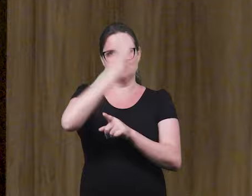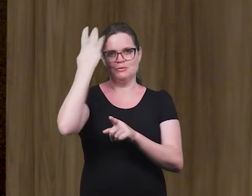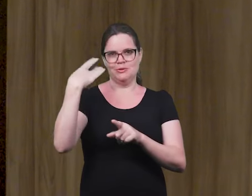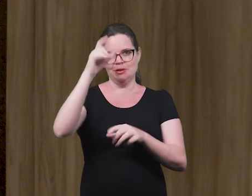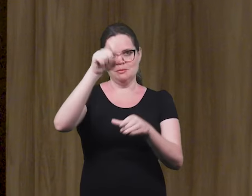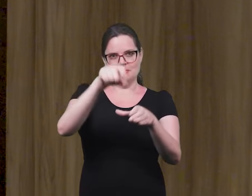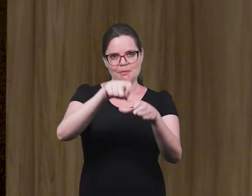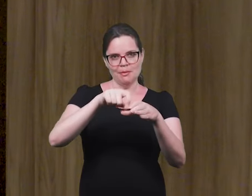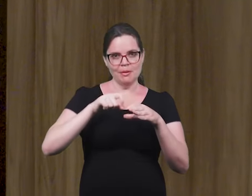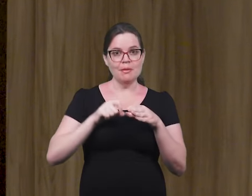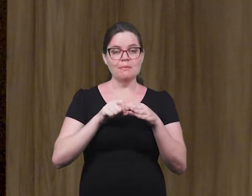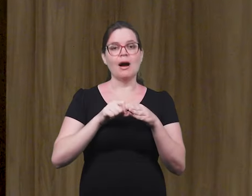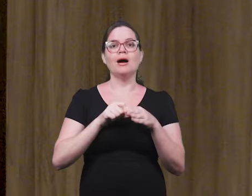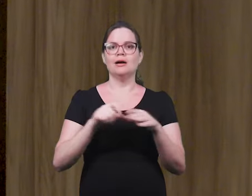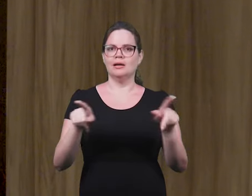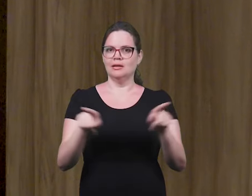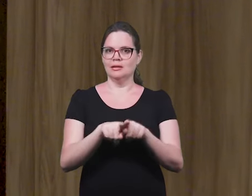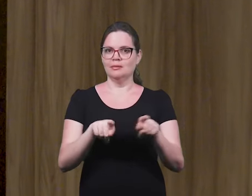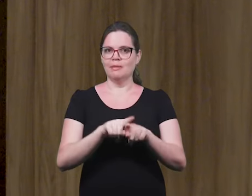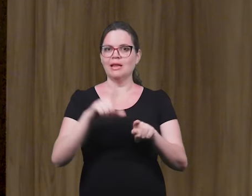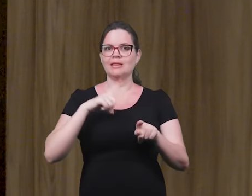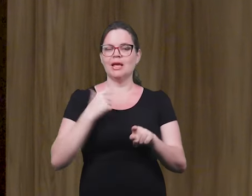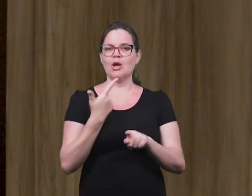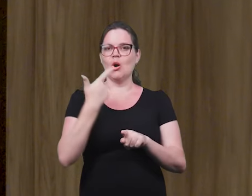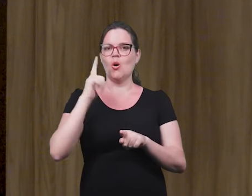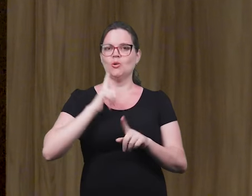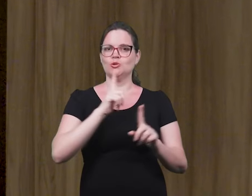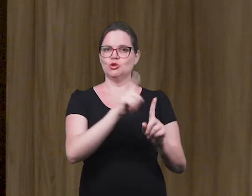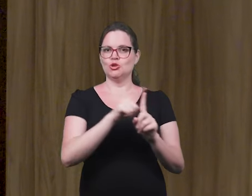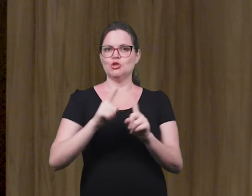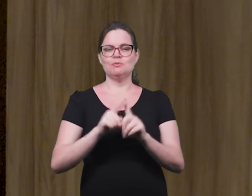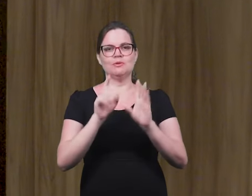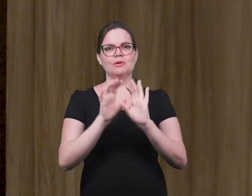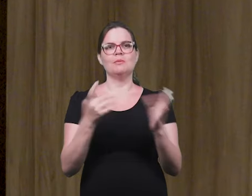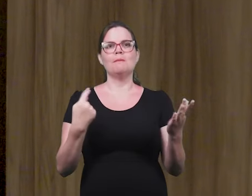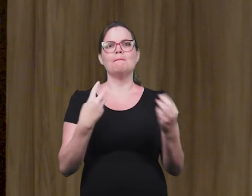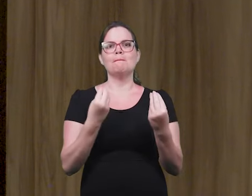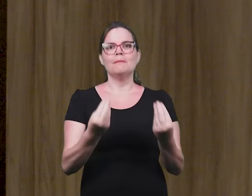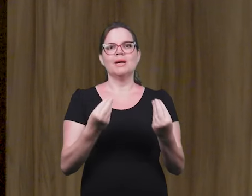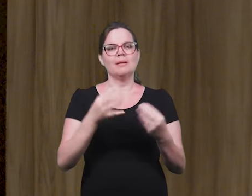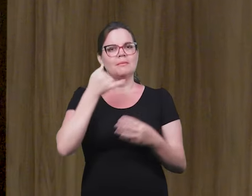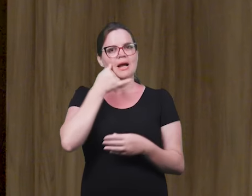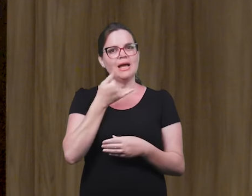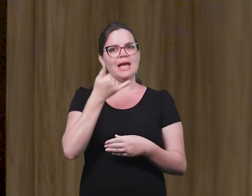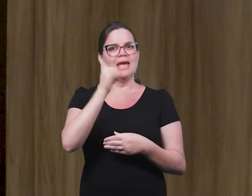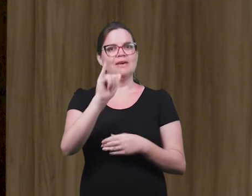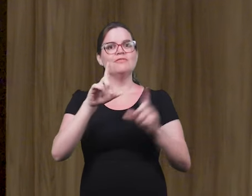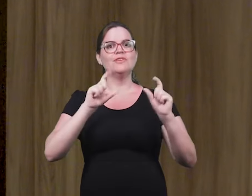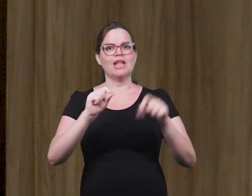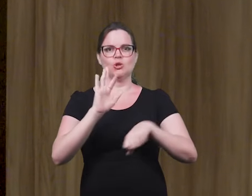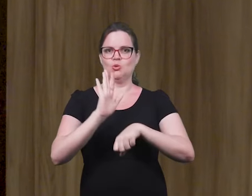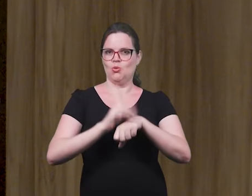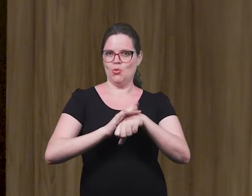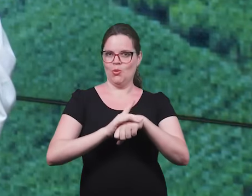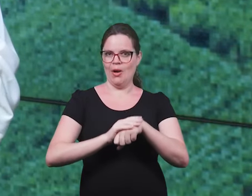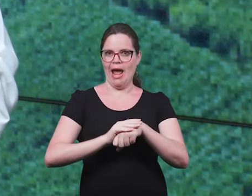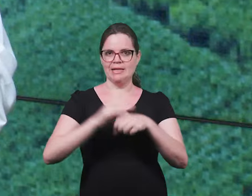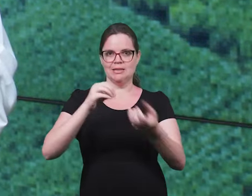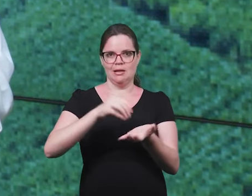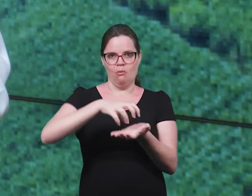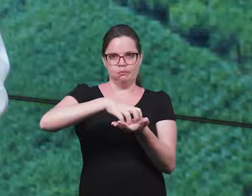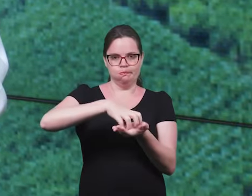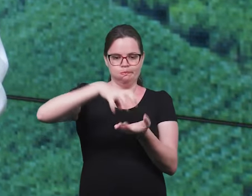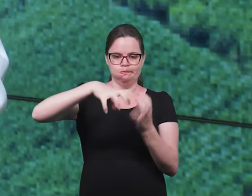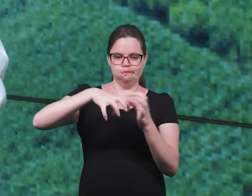Santo ganha versão livre de doenças com cabeça e dentes maiores.